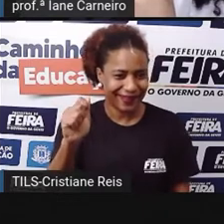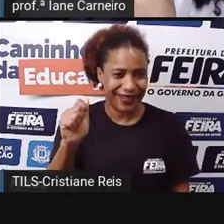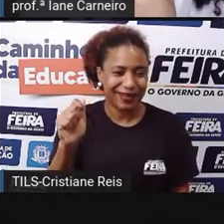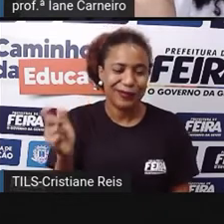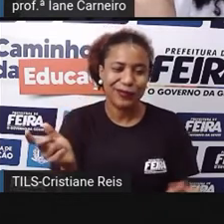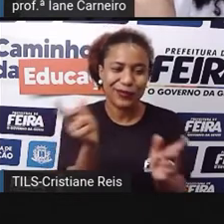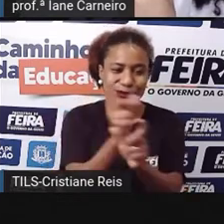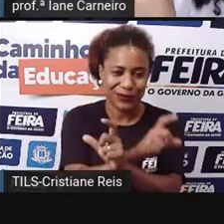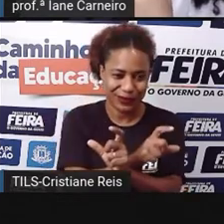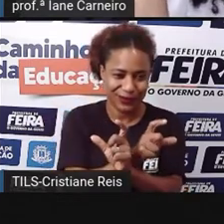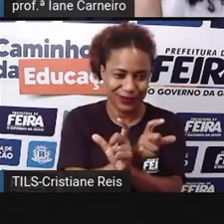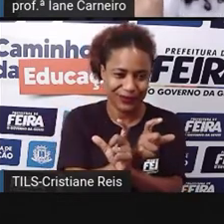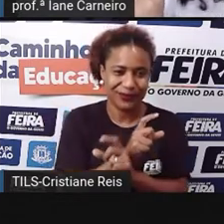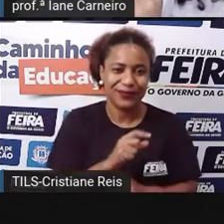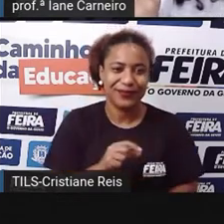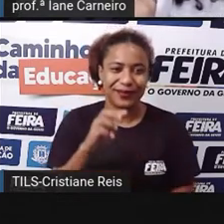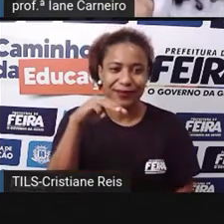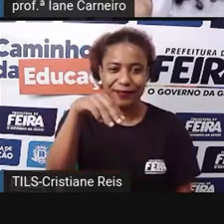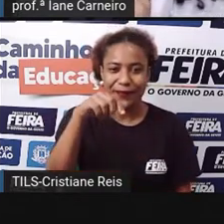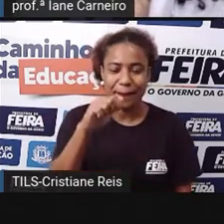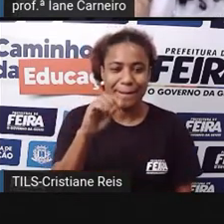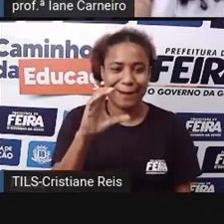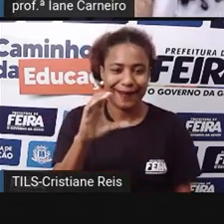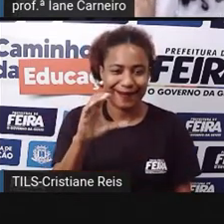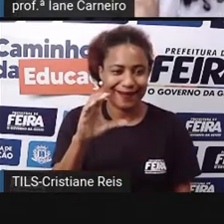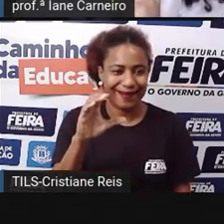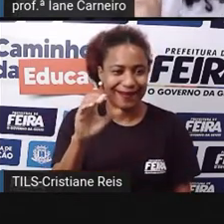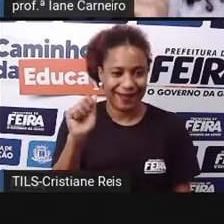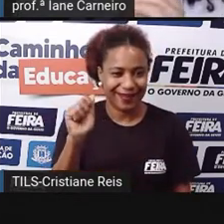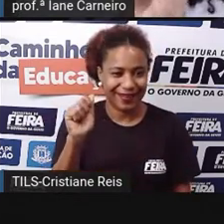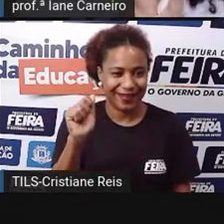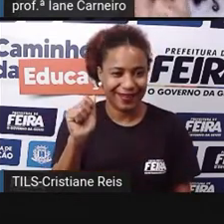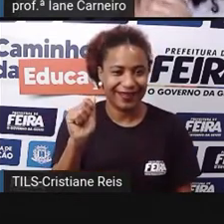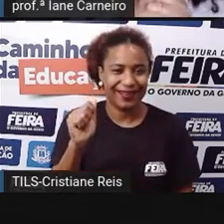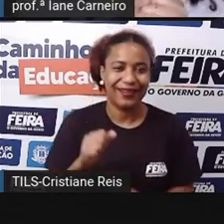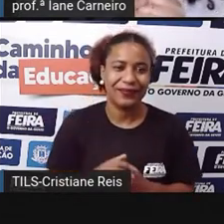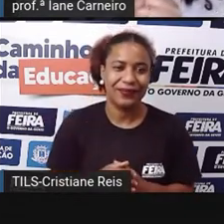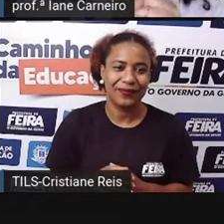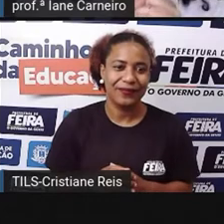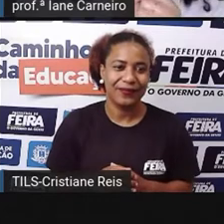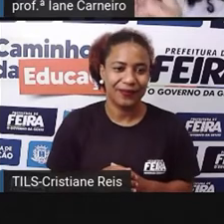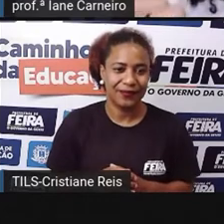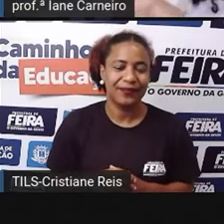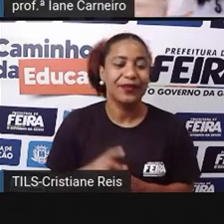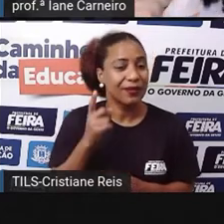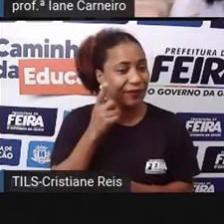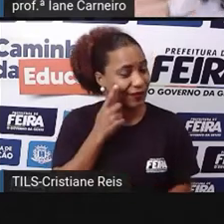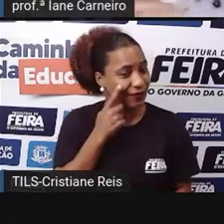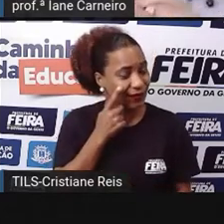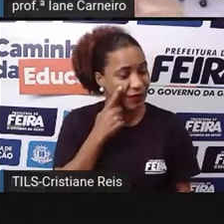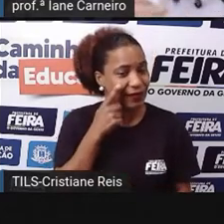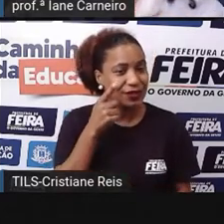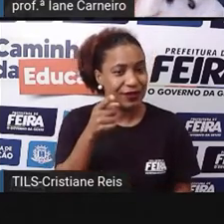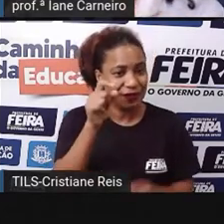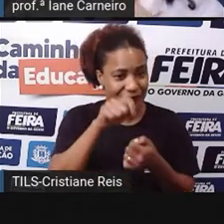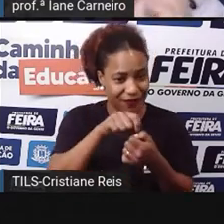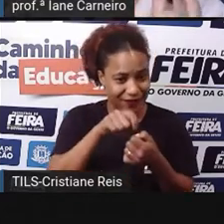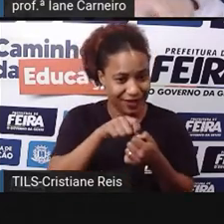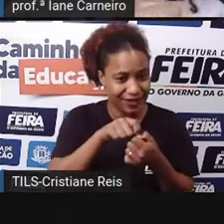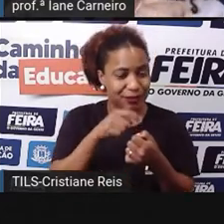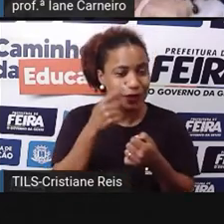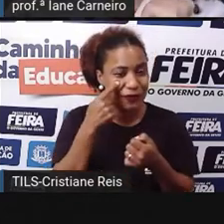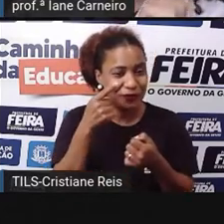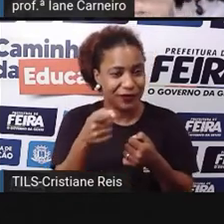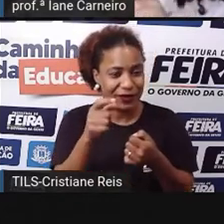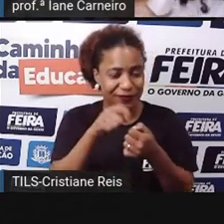palavra. Maca. Certo? Tenta aí agora você, tá bom? Você faz e depois a gente confere, tá bom? Faz